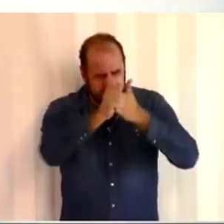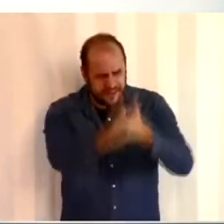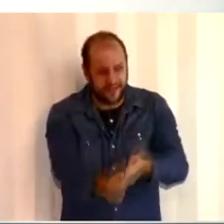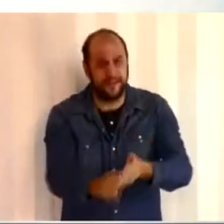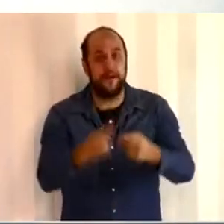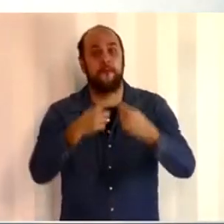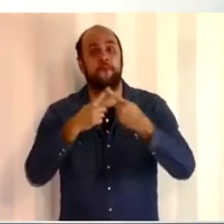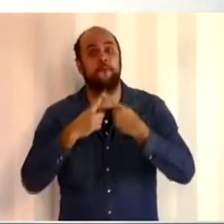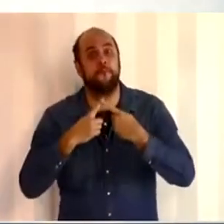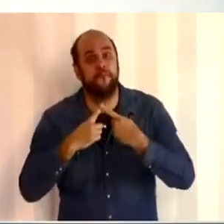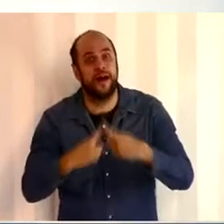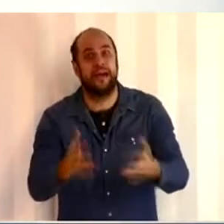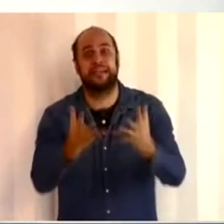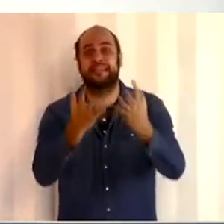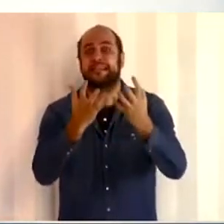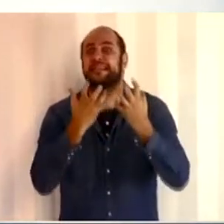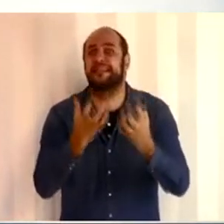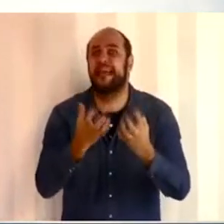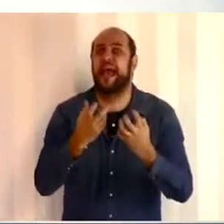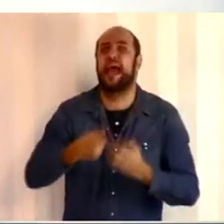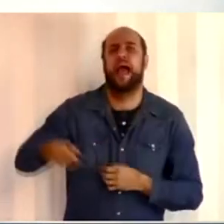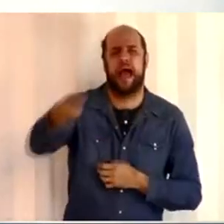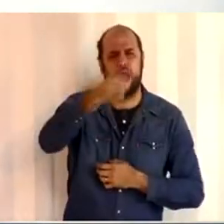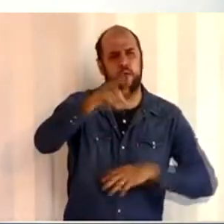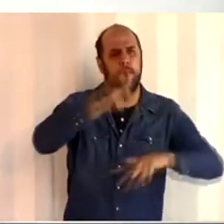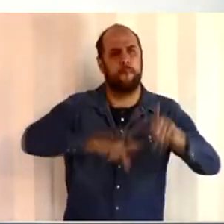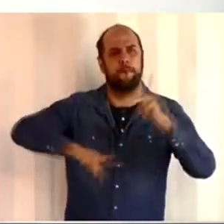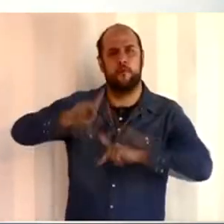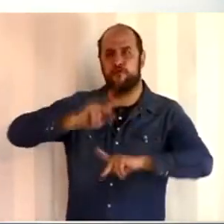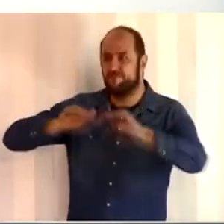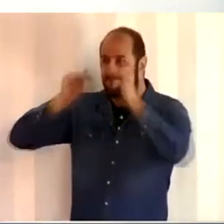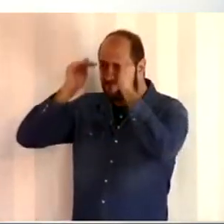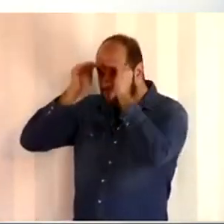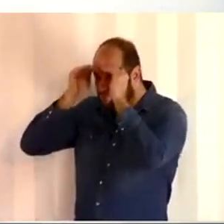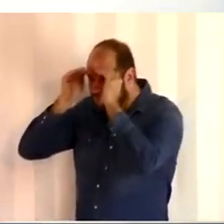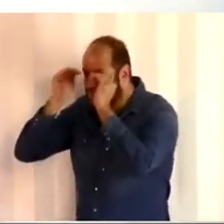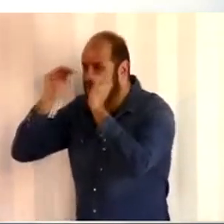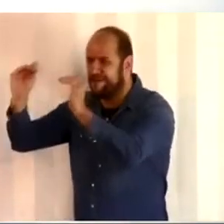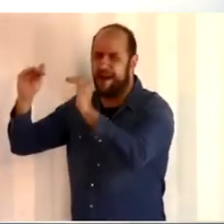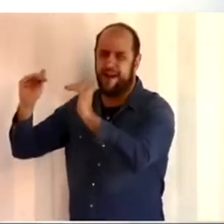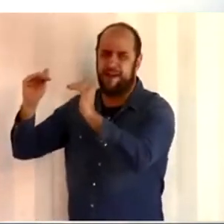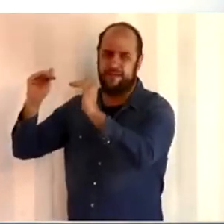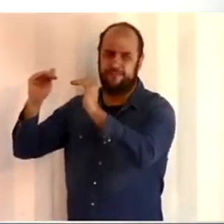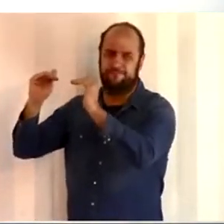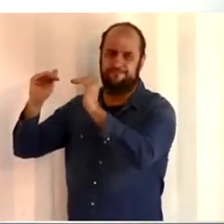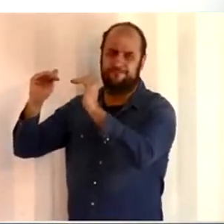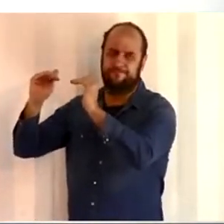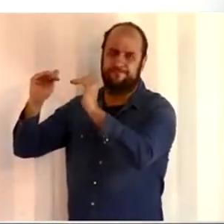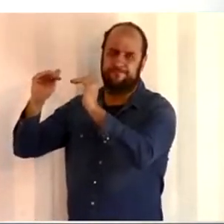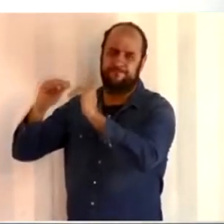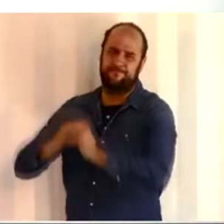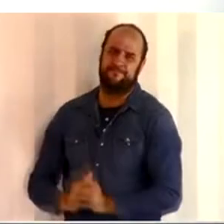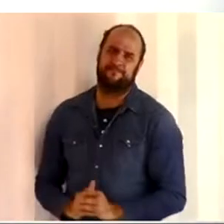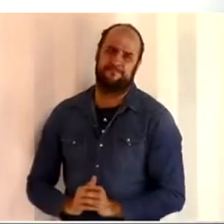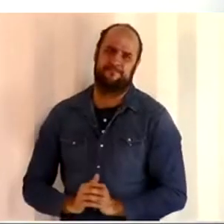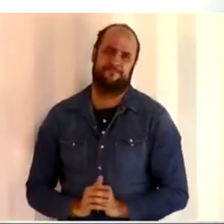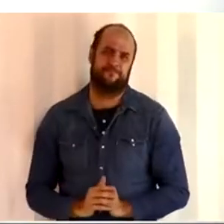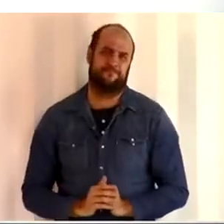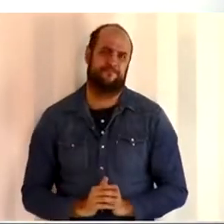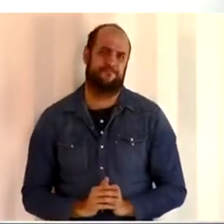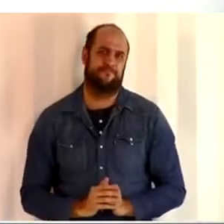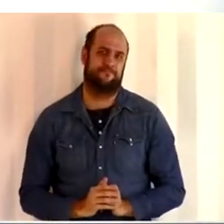mas Deus espera dos seus filhos, do seu povo, submissão, obediência. Às